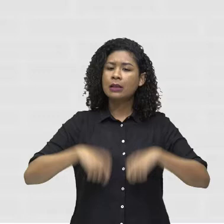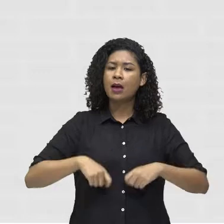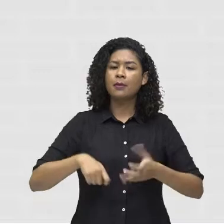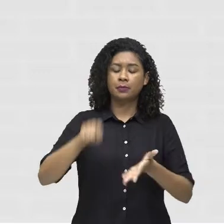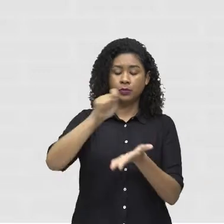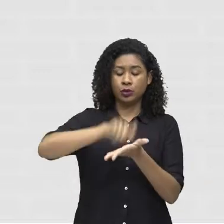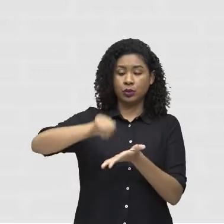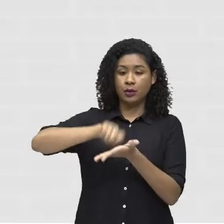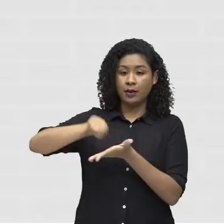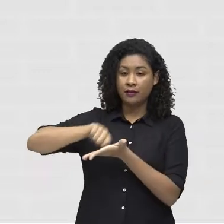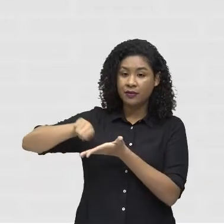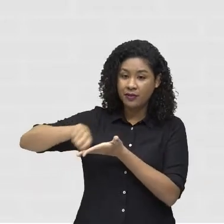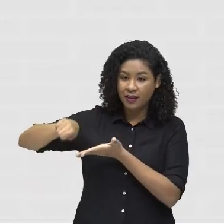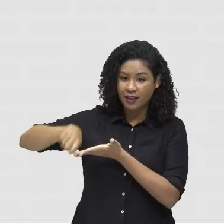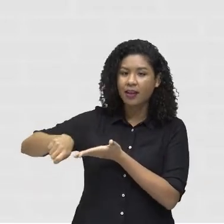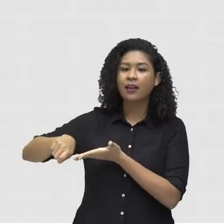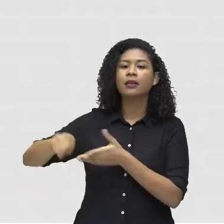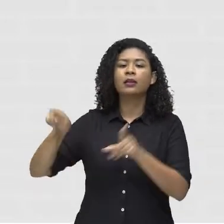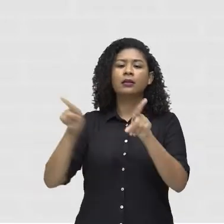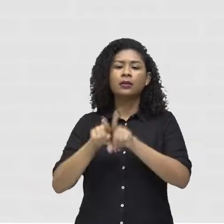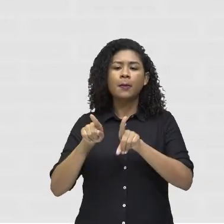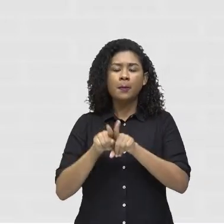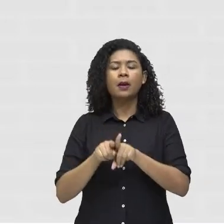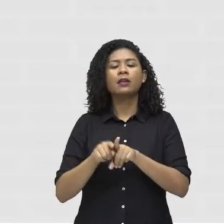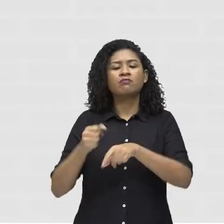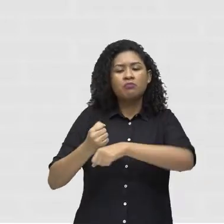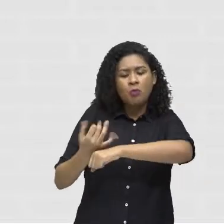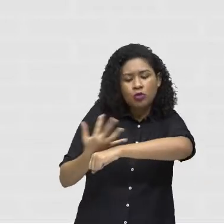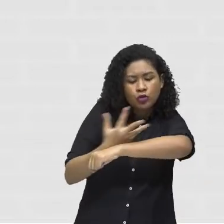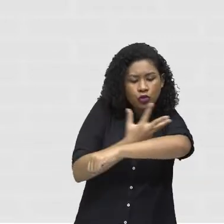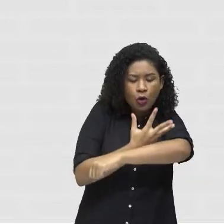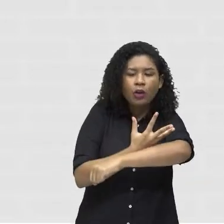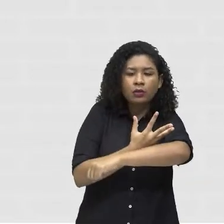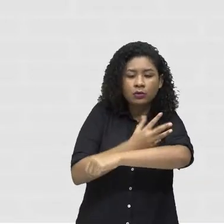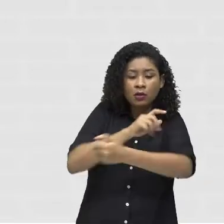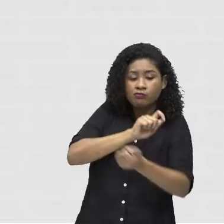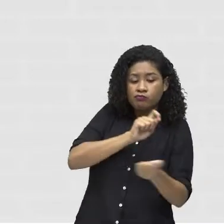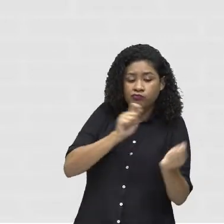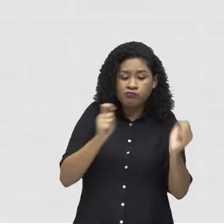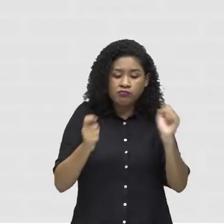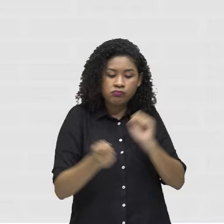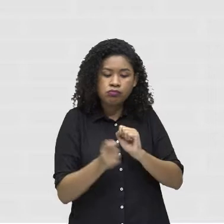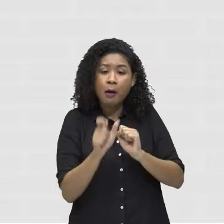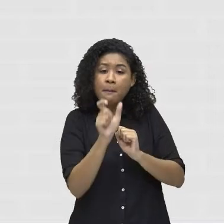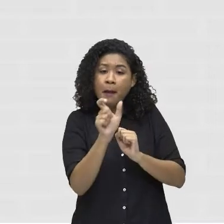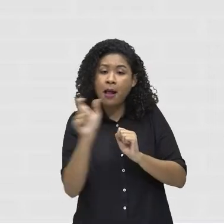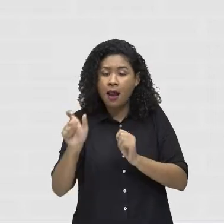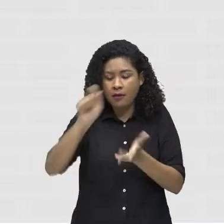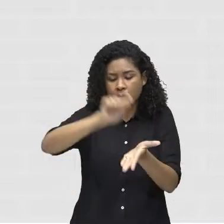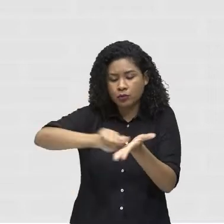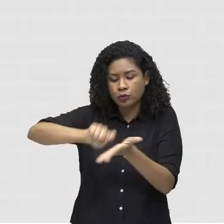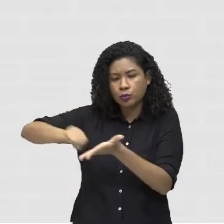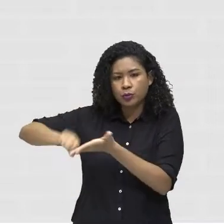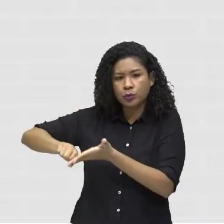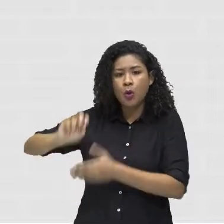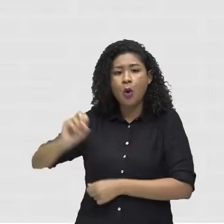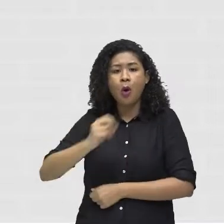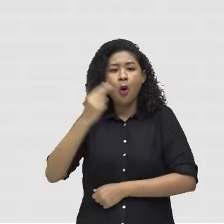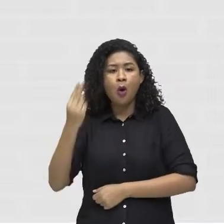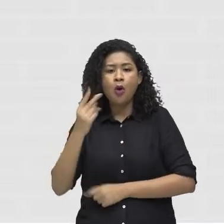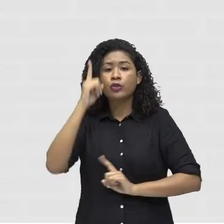você pode transformar as emoções em palavras, em gestos, em cores,